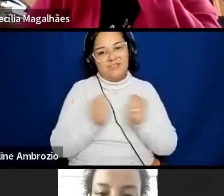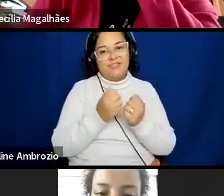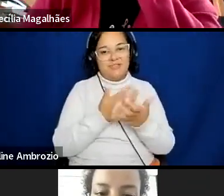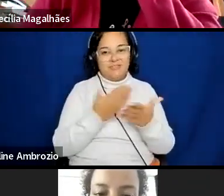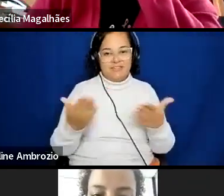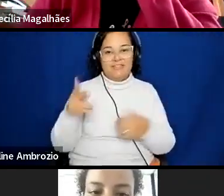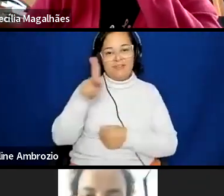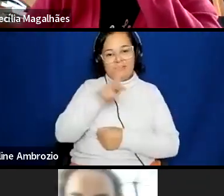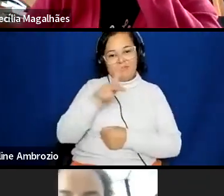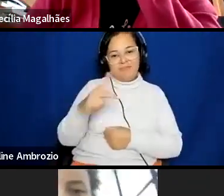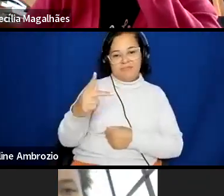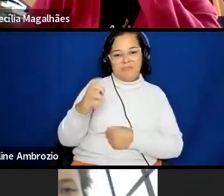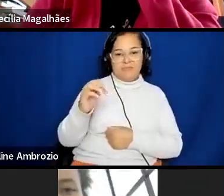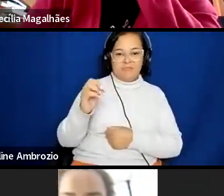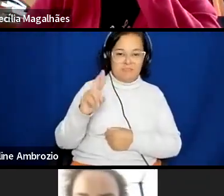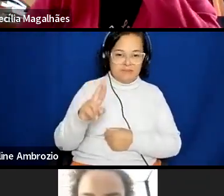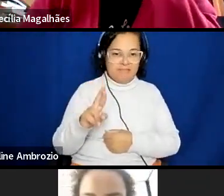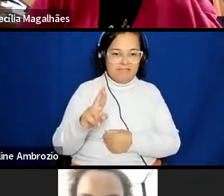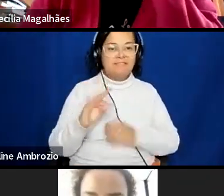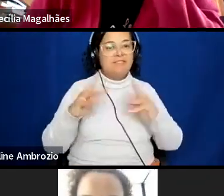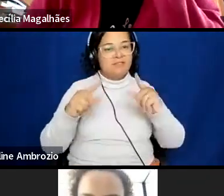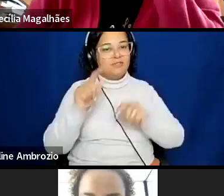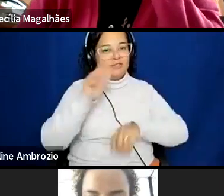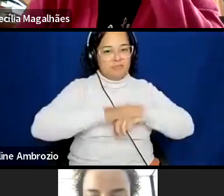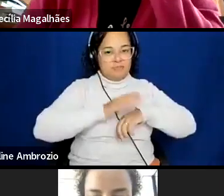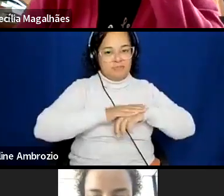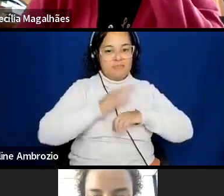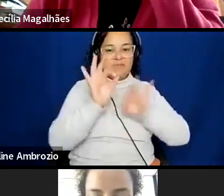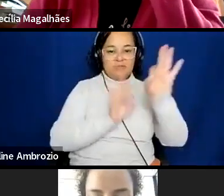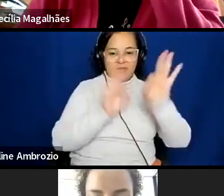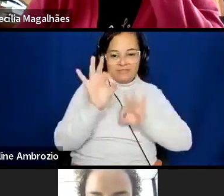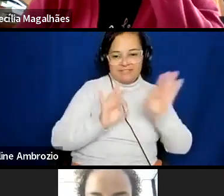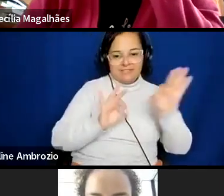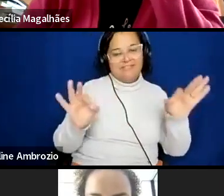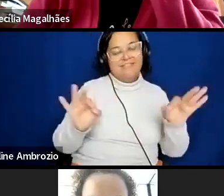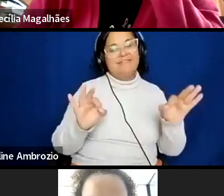professor Peter Jones e todos os organizadores do evento. Muito obrigada.